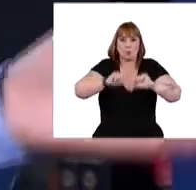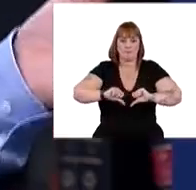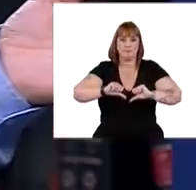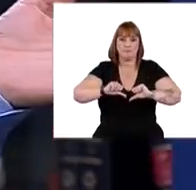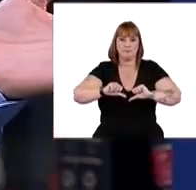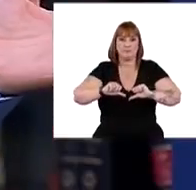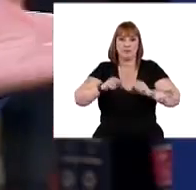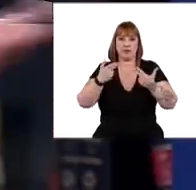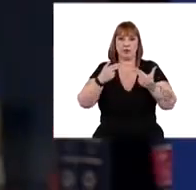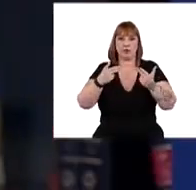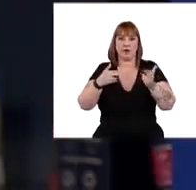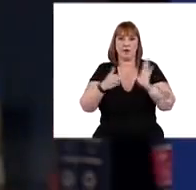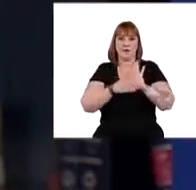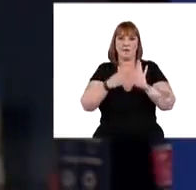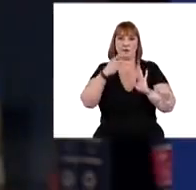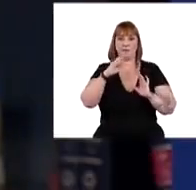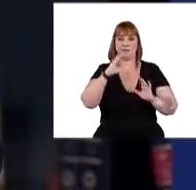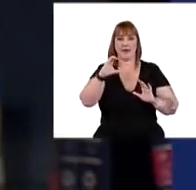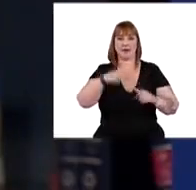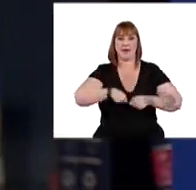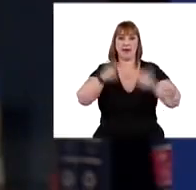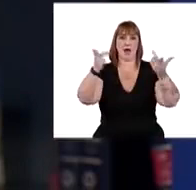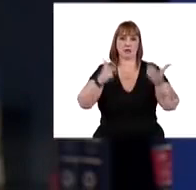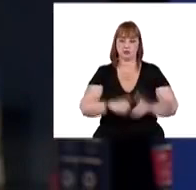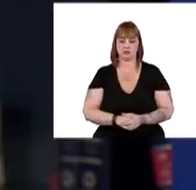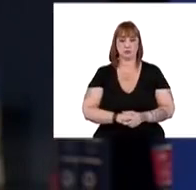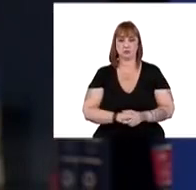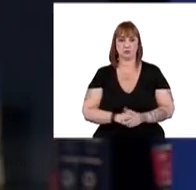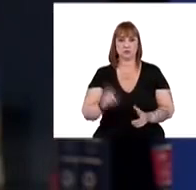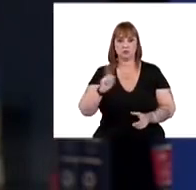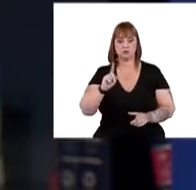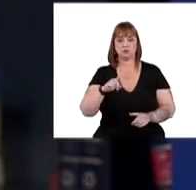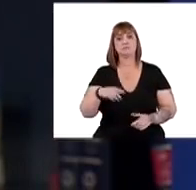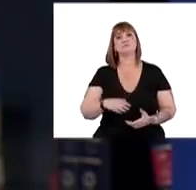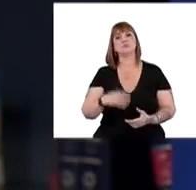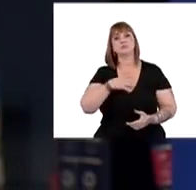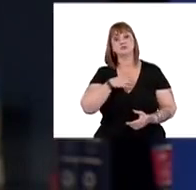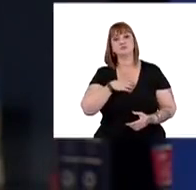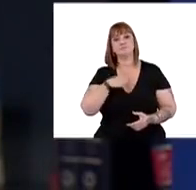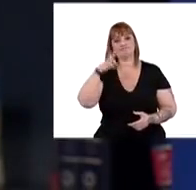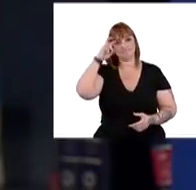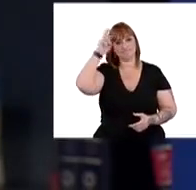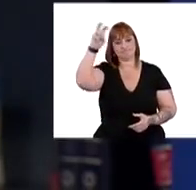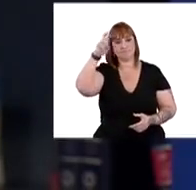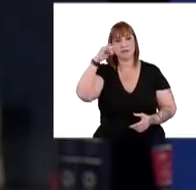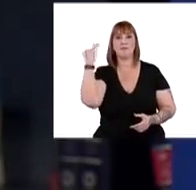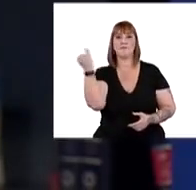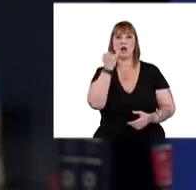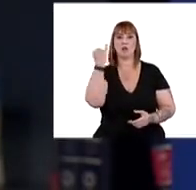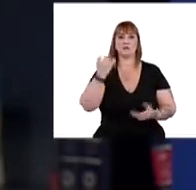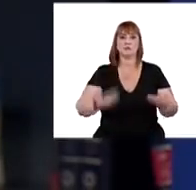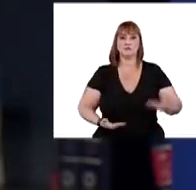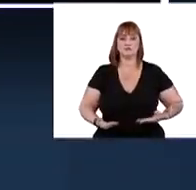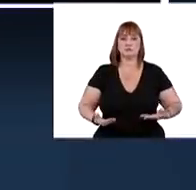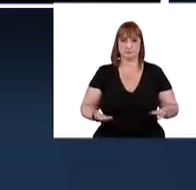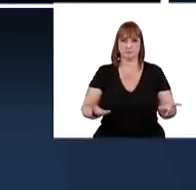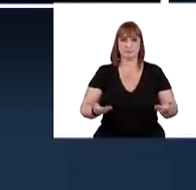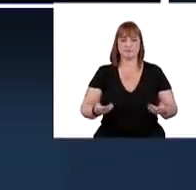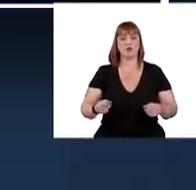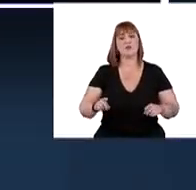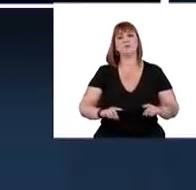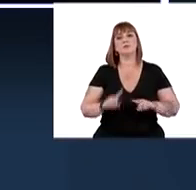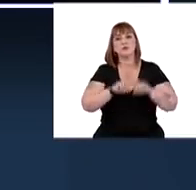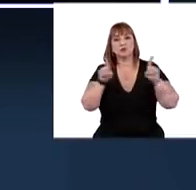essa PEC do teto de gasto. Pelo contrário, é uma abordagem inteligente, valorizando o servidor público. E sem aumento de